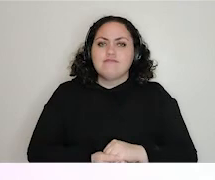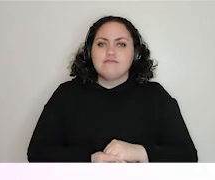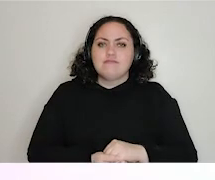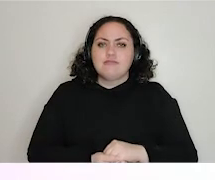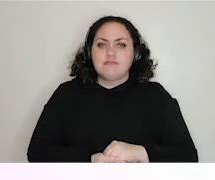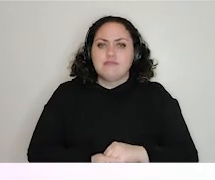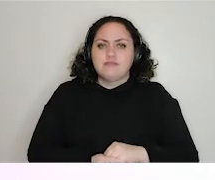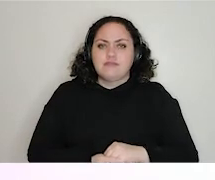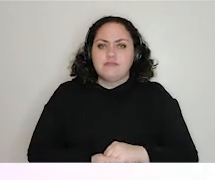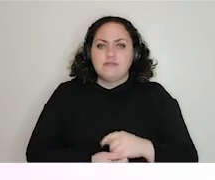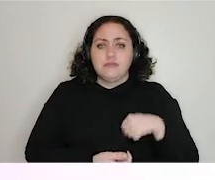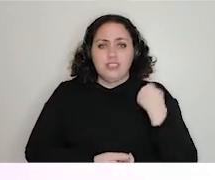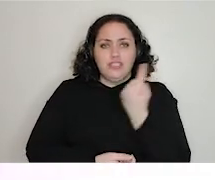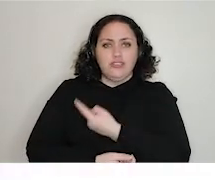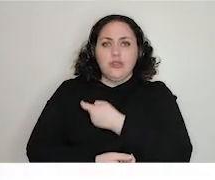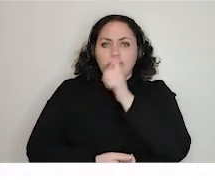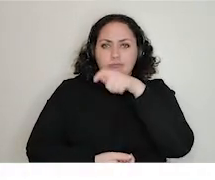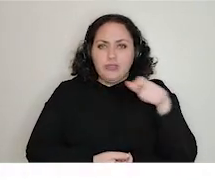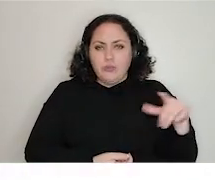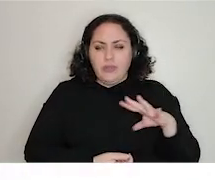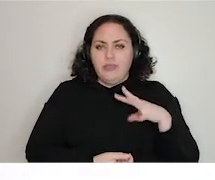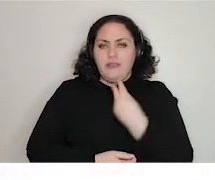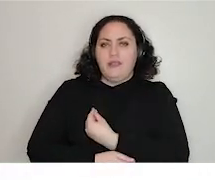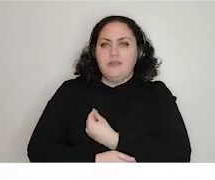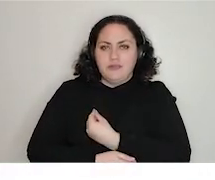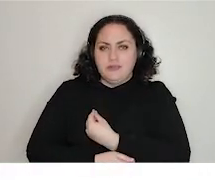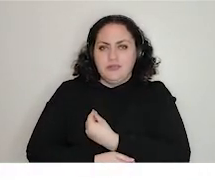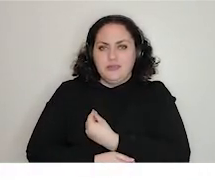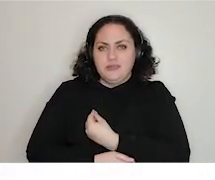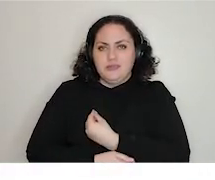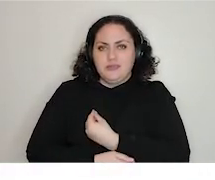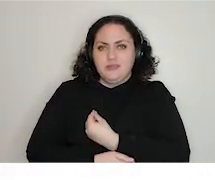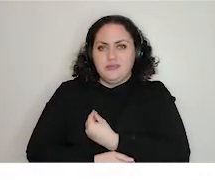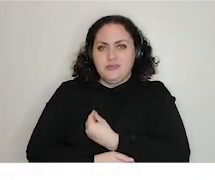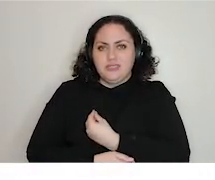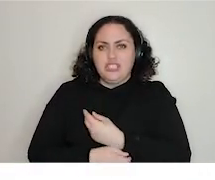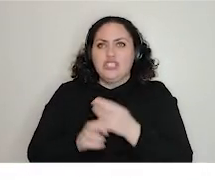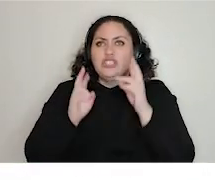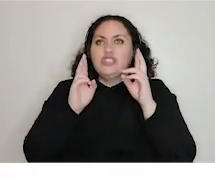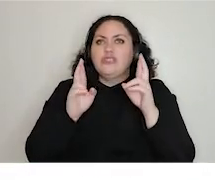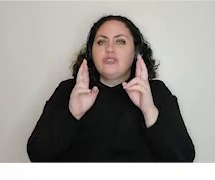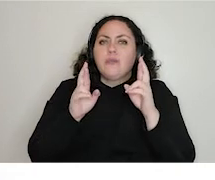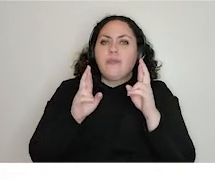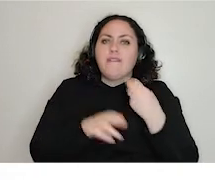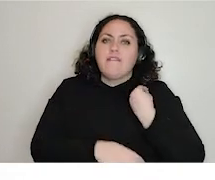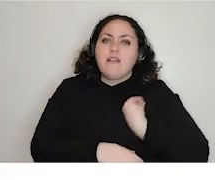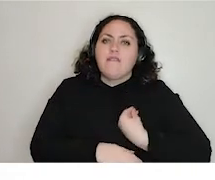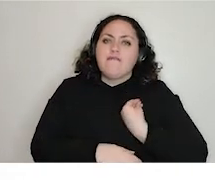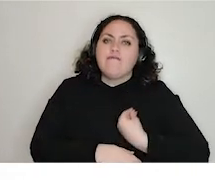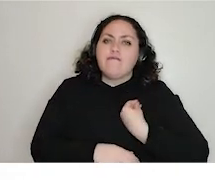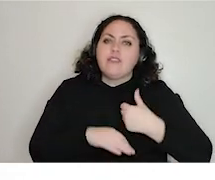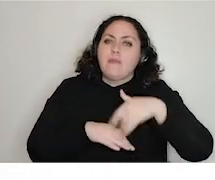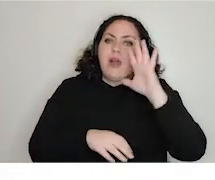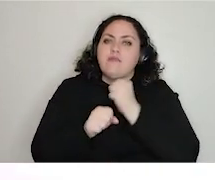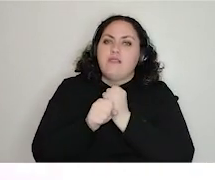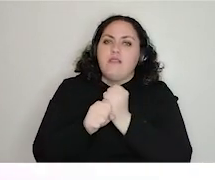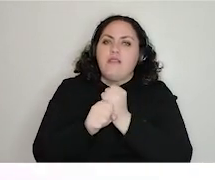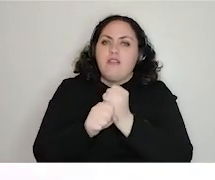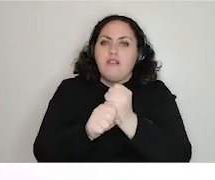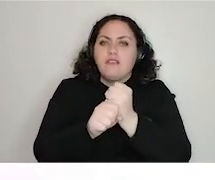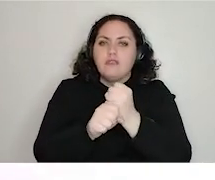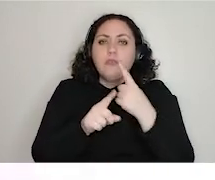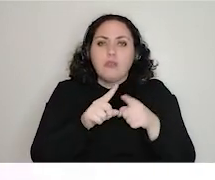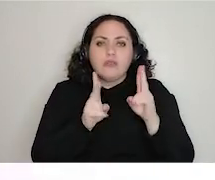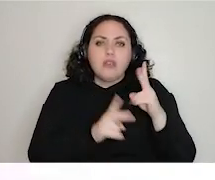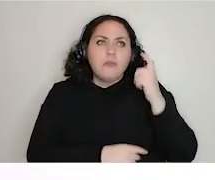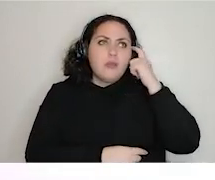aquele espaço, que a gente possa, nós, pessoas trans, não ter uma expectativa de vida tão baixa em função da violência, né?